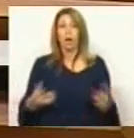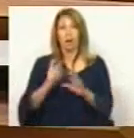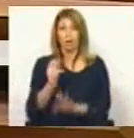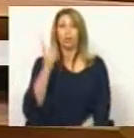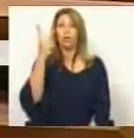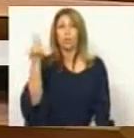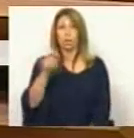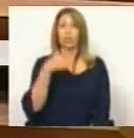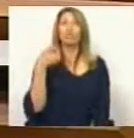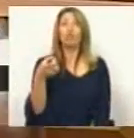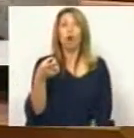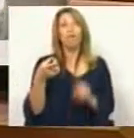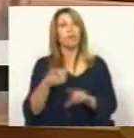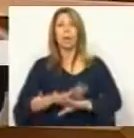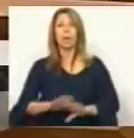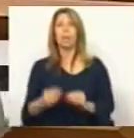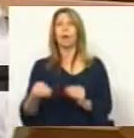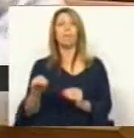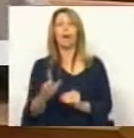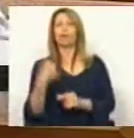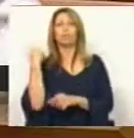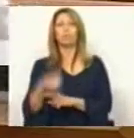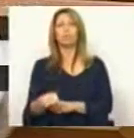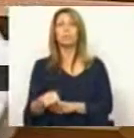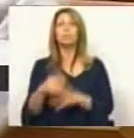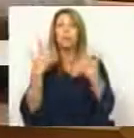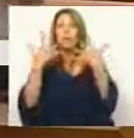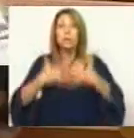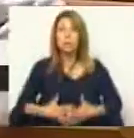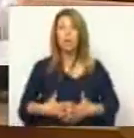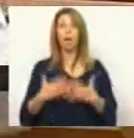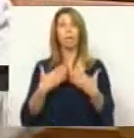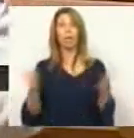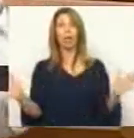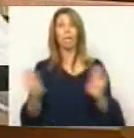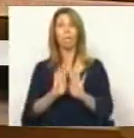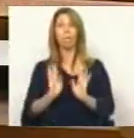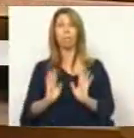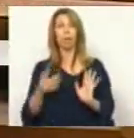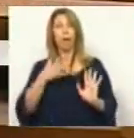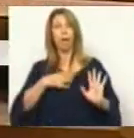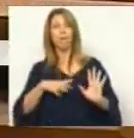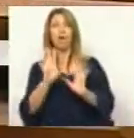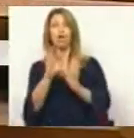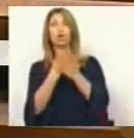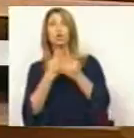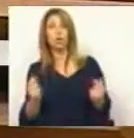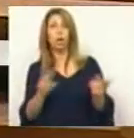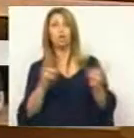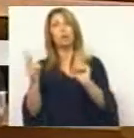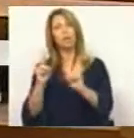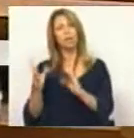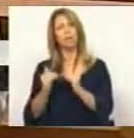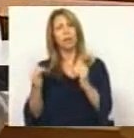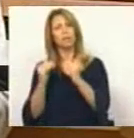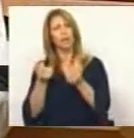dos 9 meses e não saiu dali. Os sindicatos abriram portas para soluções alternativas, a questão do faseamento, a